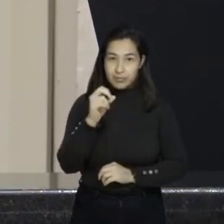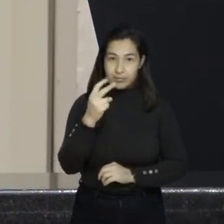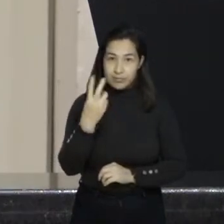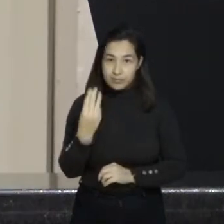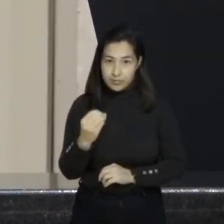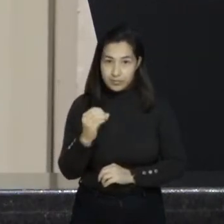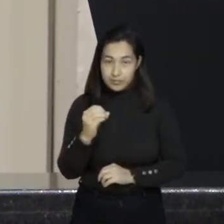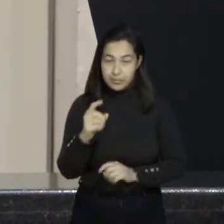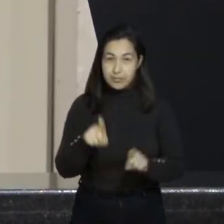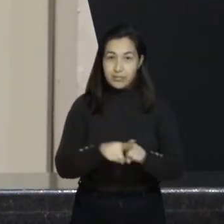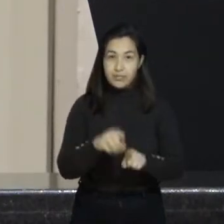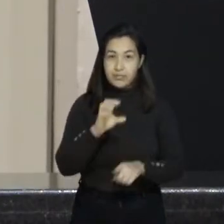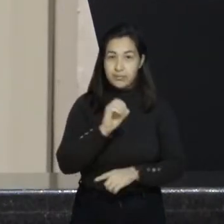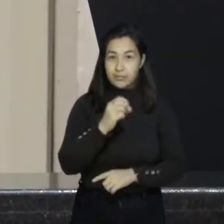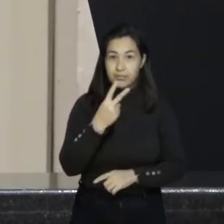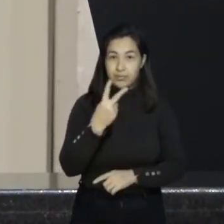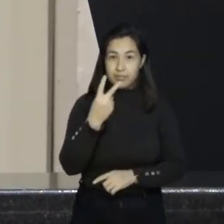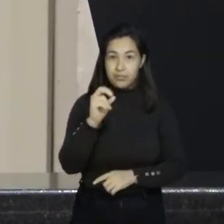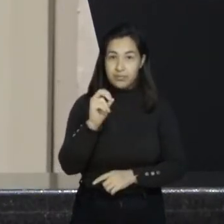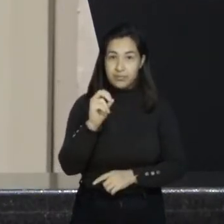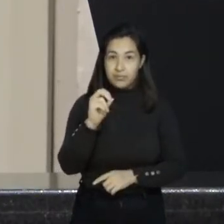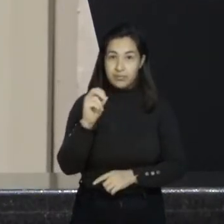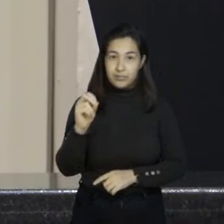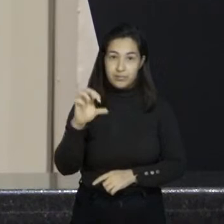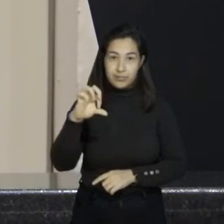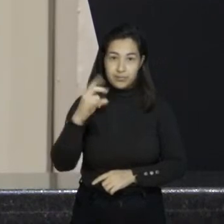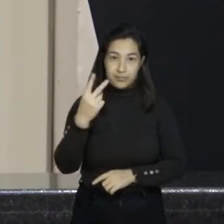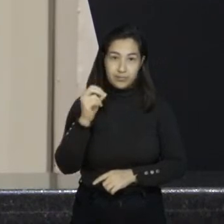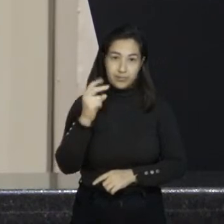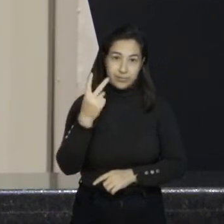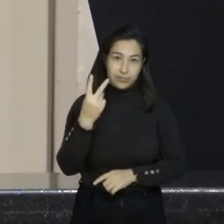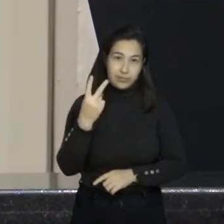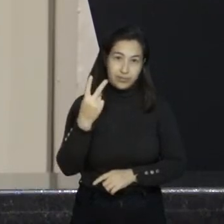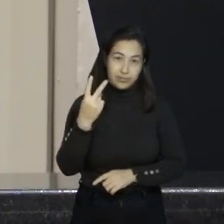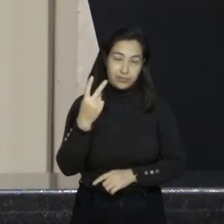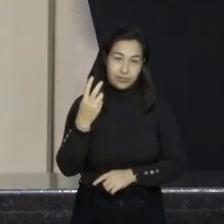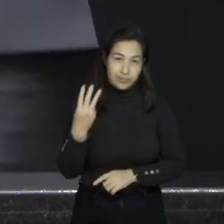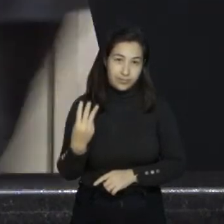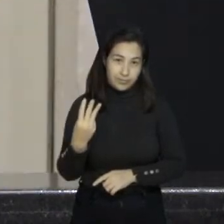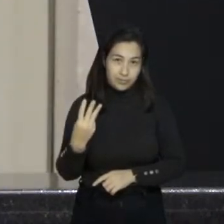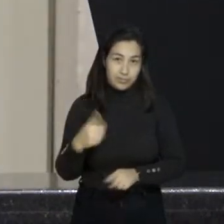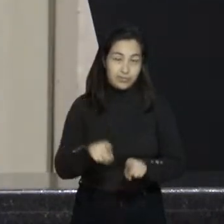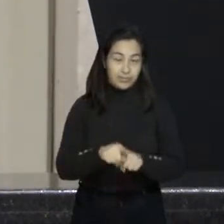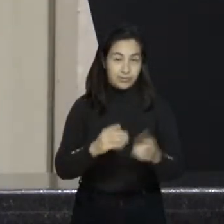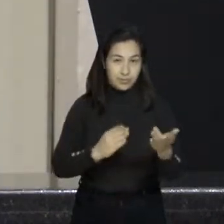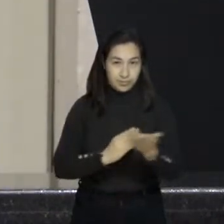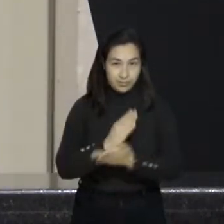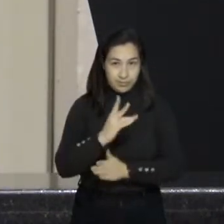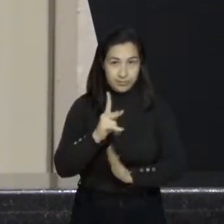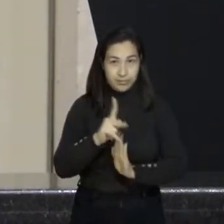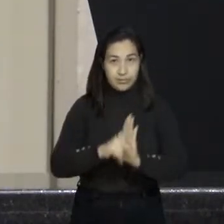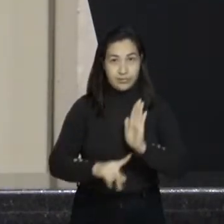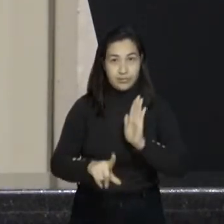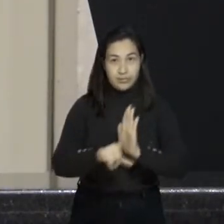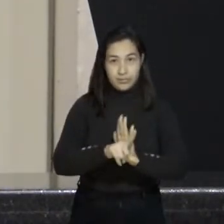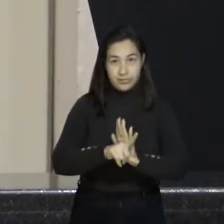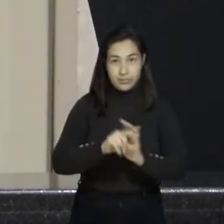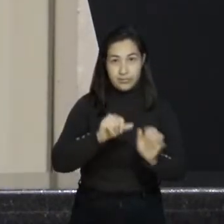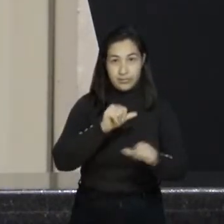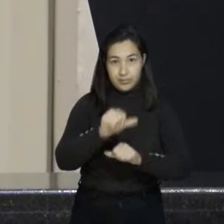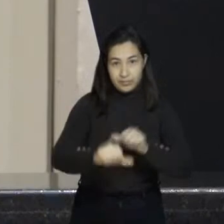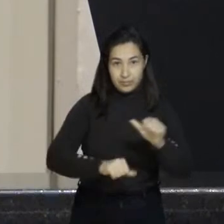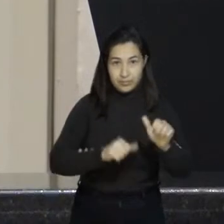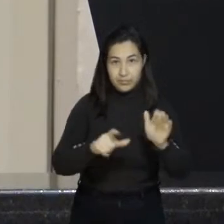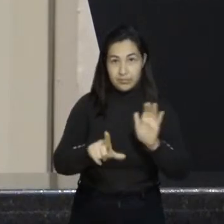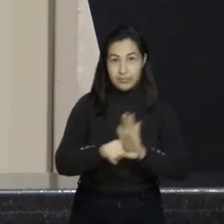0289 2023 em Ofício foram aprovados em turno único o processo de conversão e lei